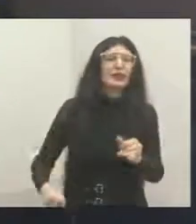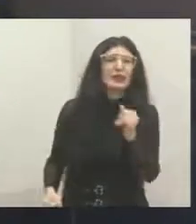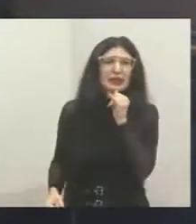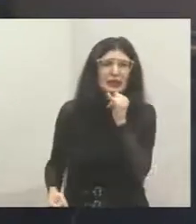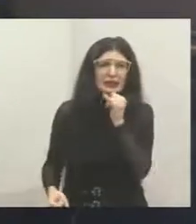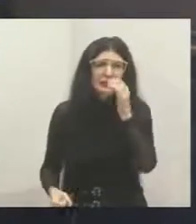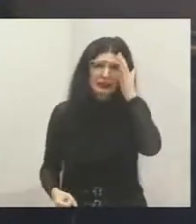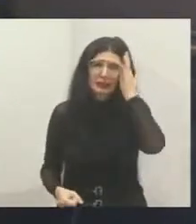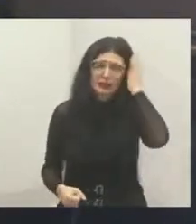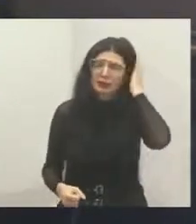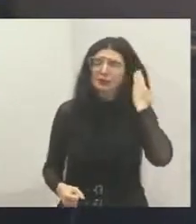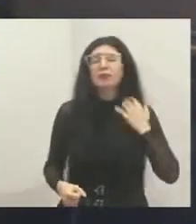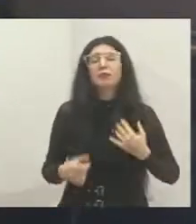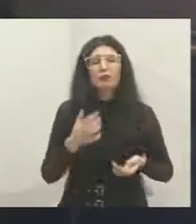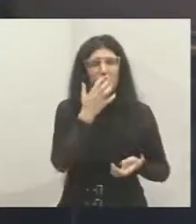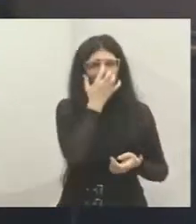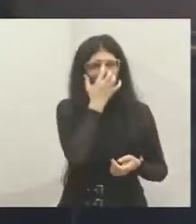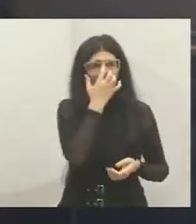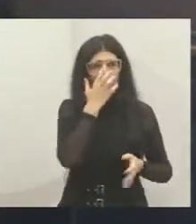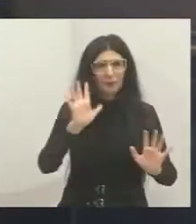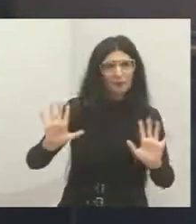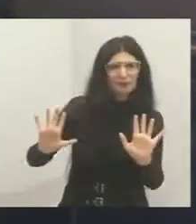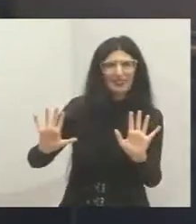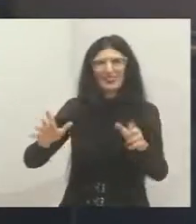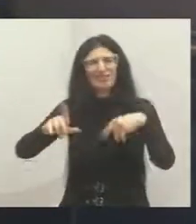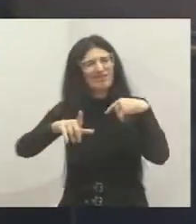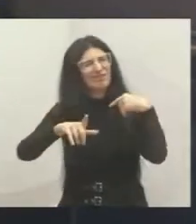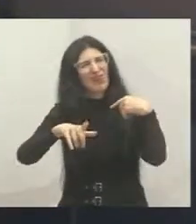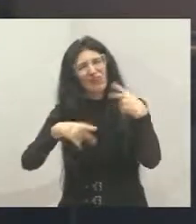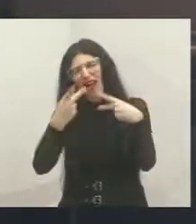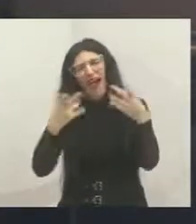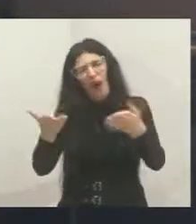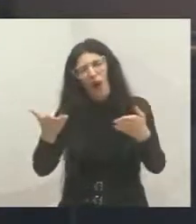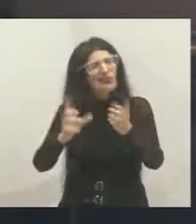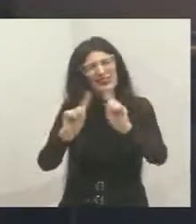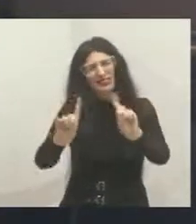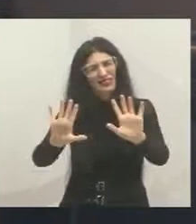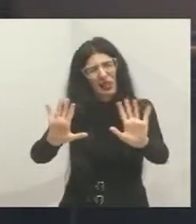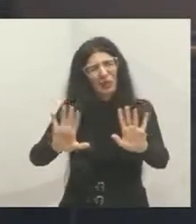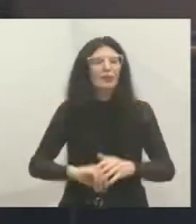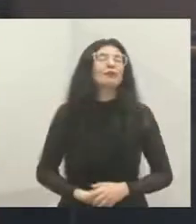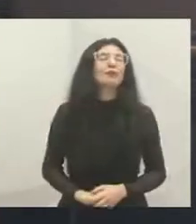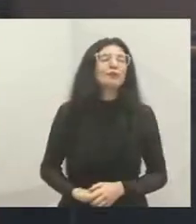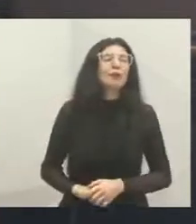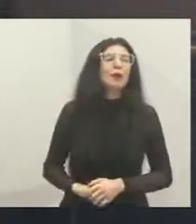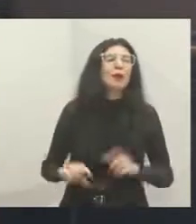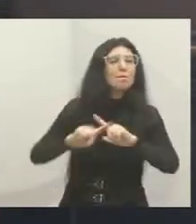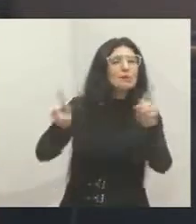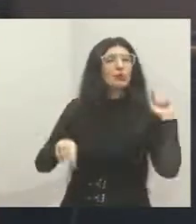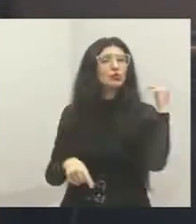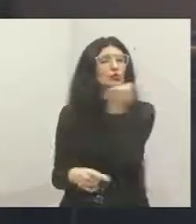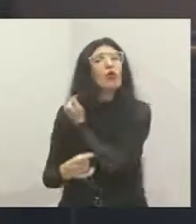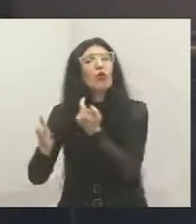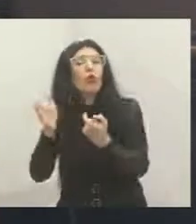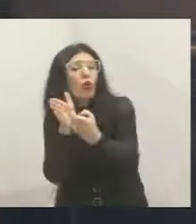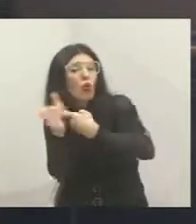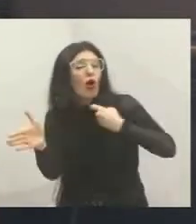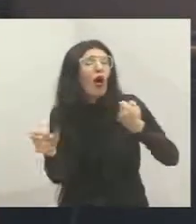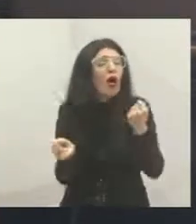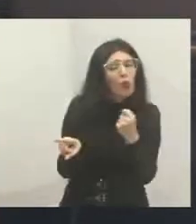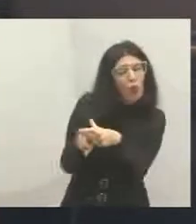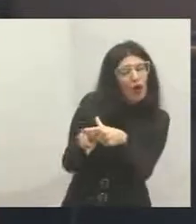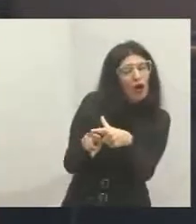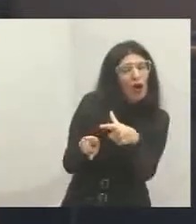por um motivo que não interessa no momento, né? Mas nós temos contratado, alugando